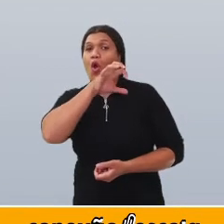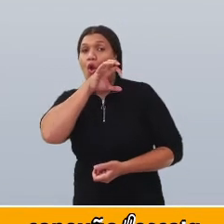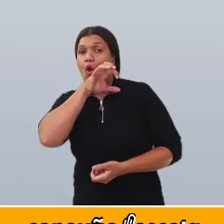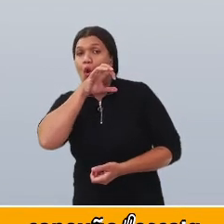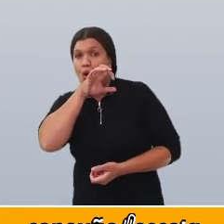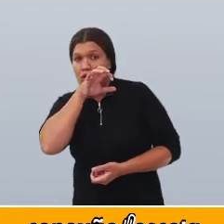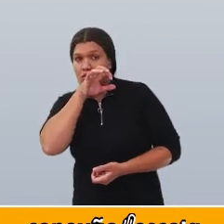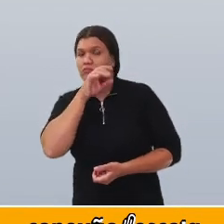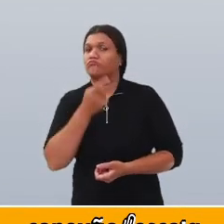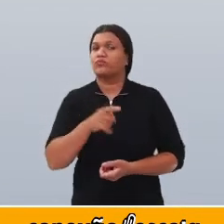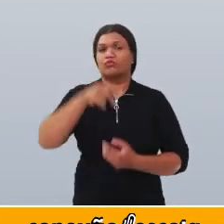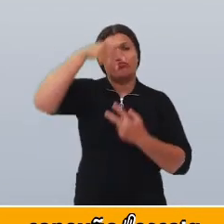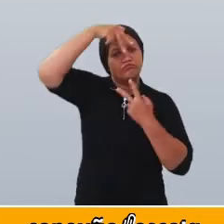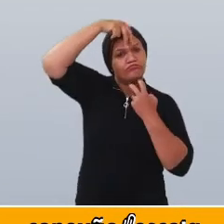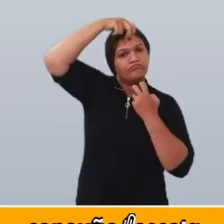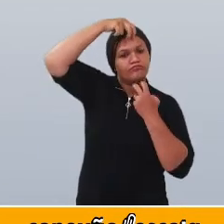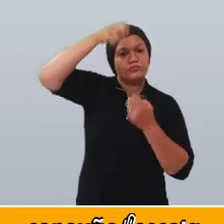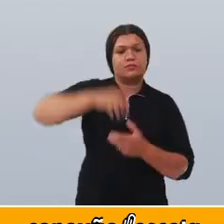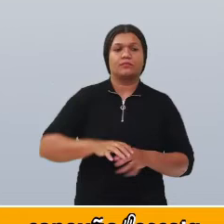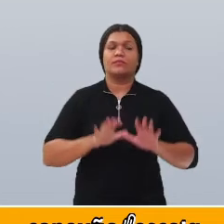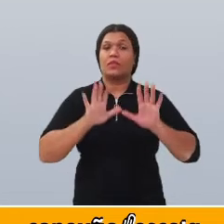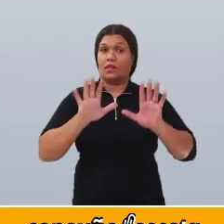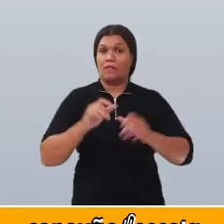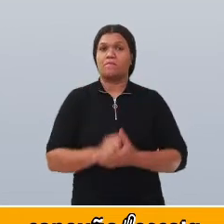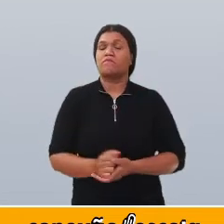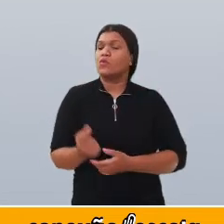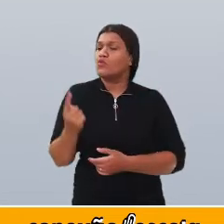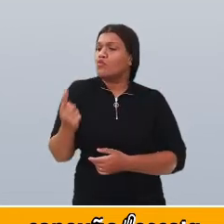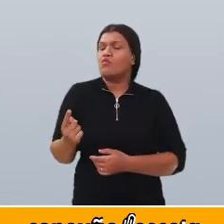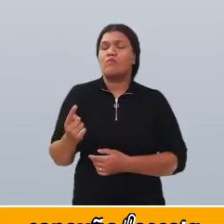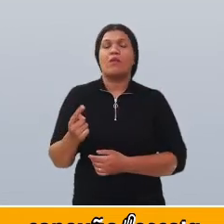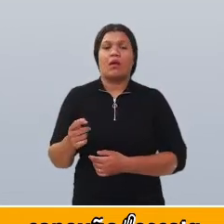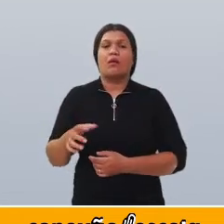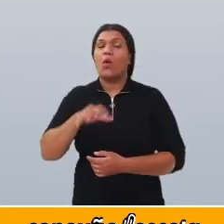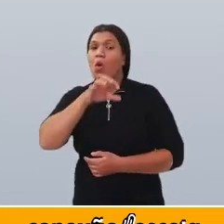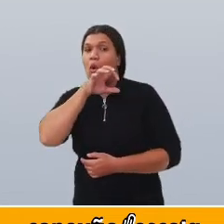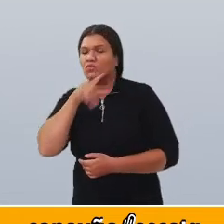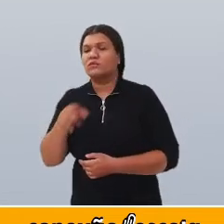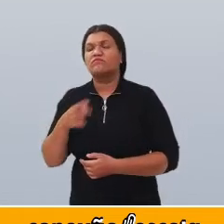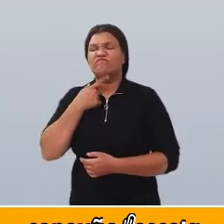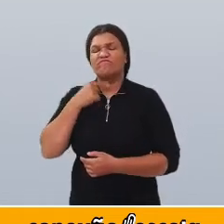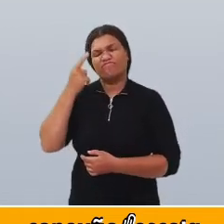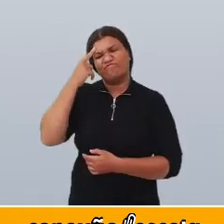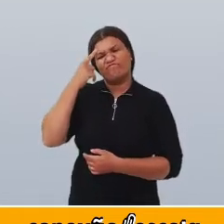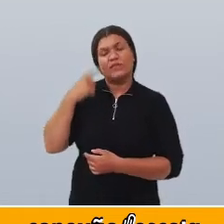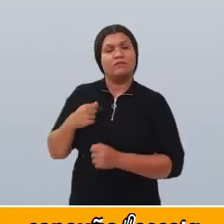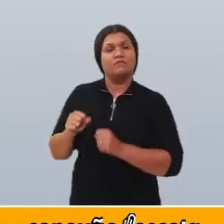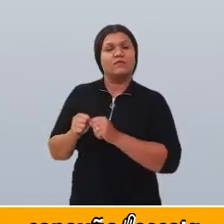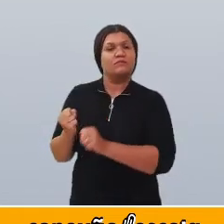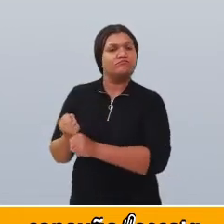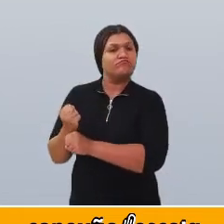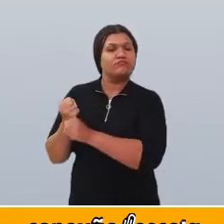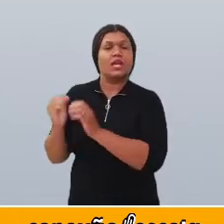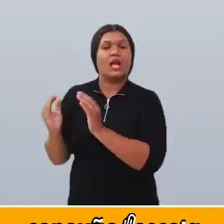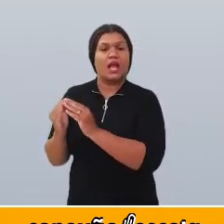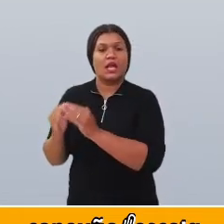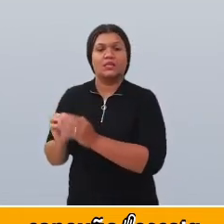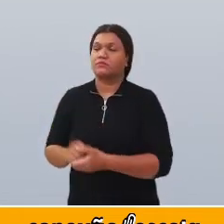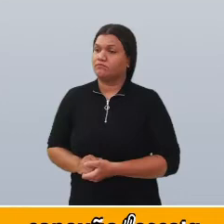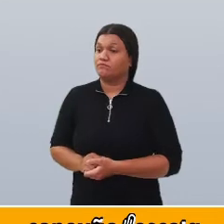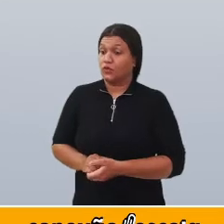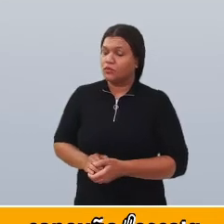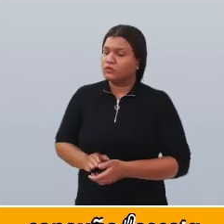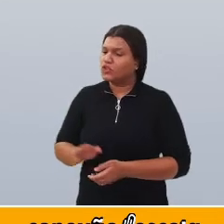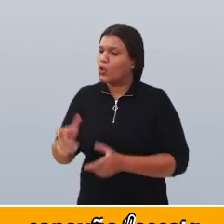lá? Uma onça quis fazer uma casa. Foi a um lugar, roçou o mato